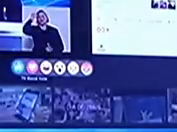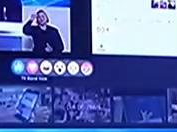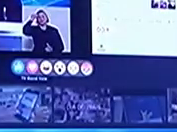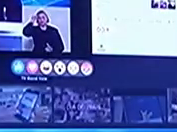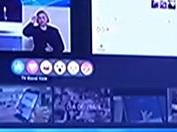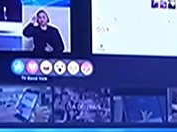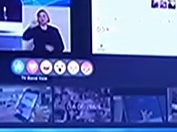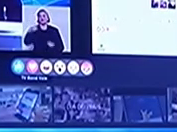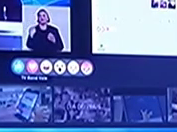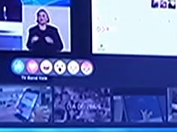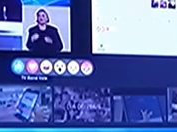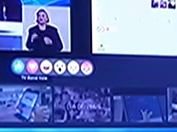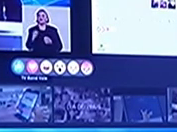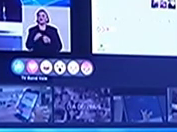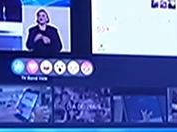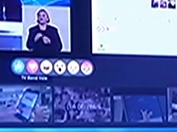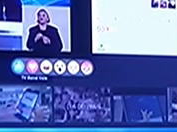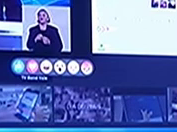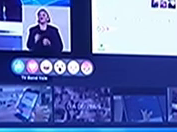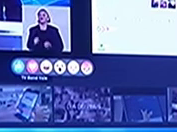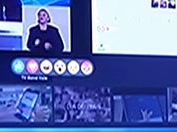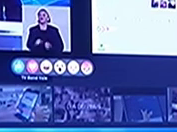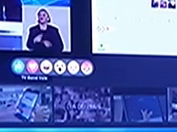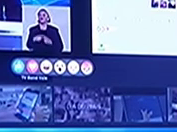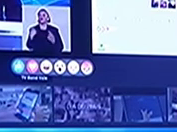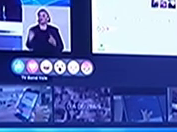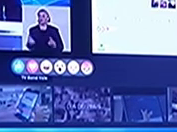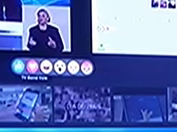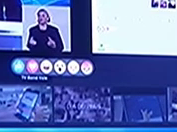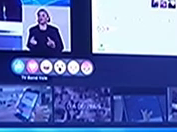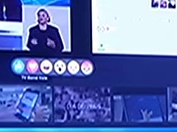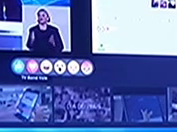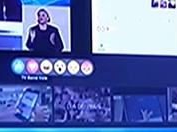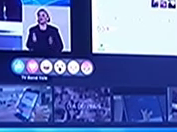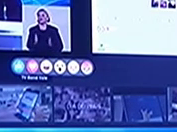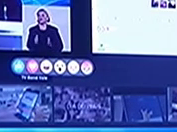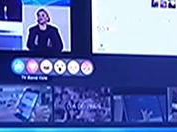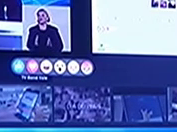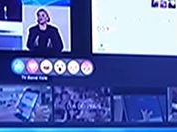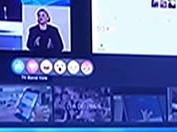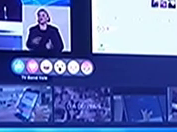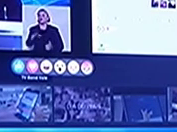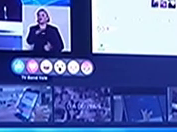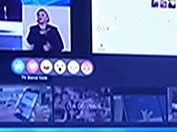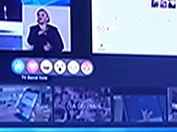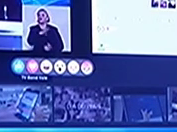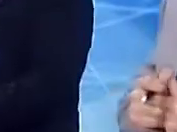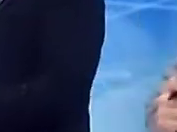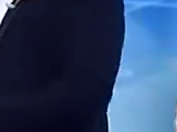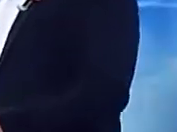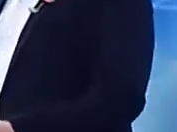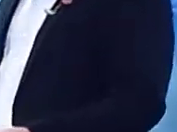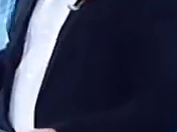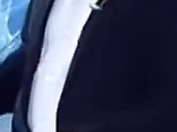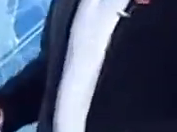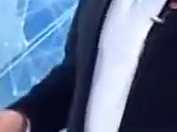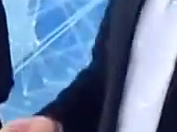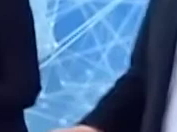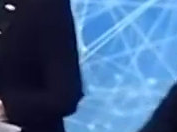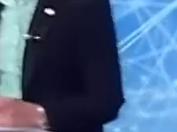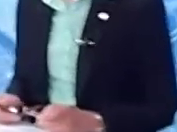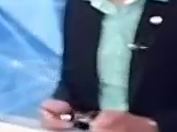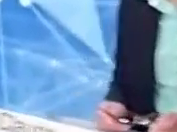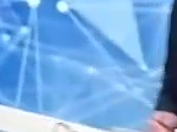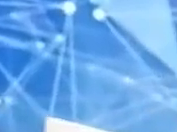Ao todo, foram mais de 3 mil comentários e cerca de 20 mil pessoas atingidas. Após o debate,